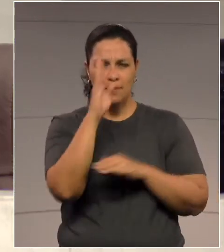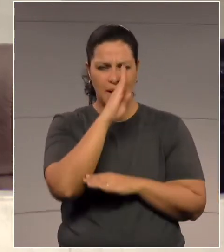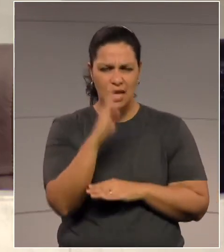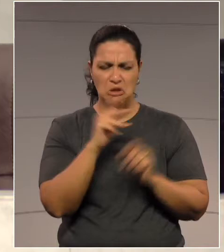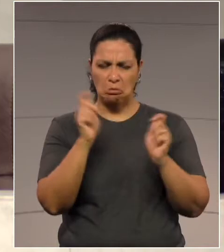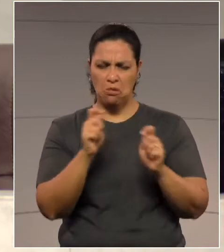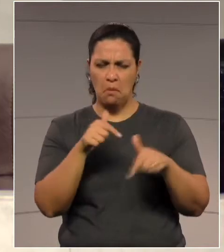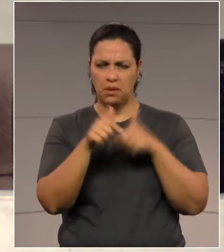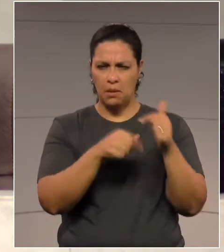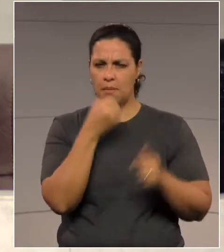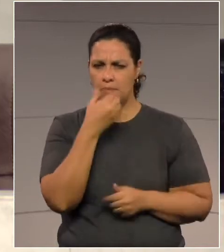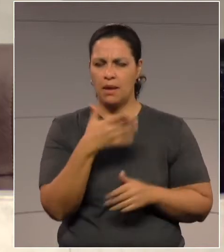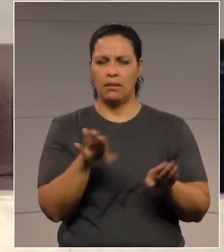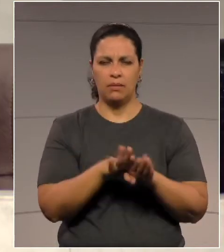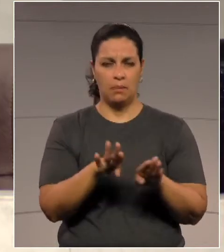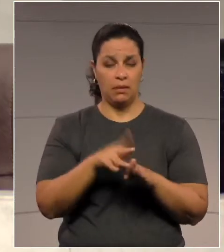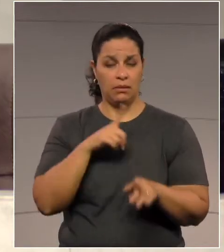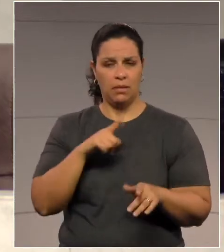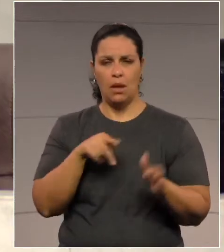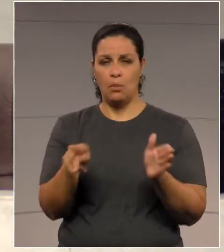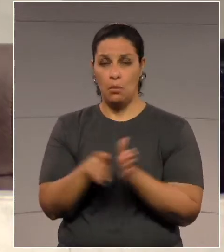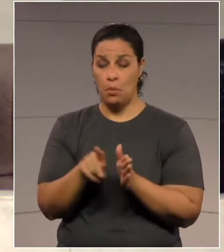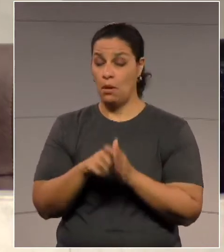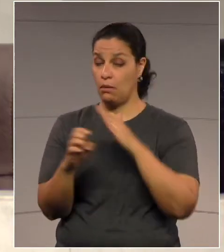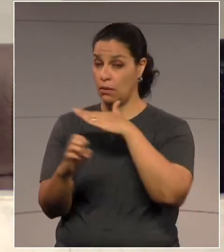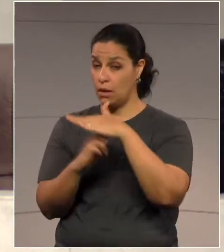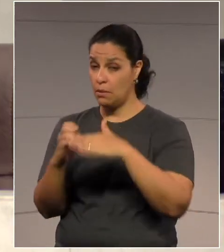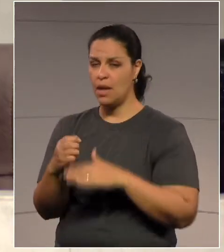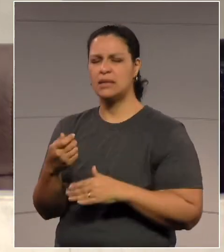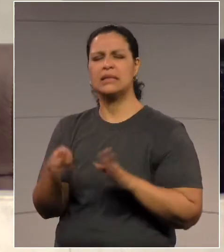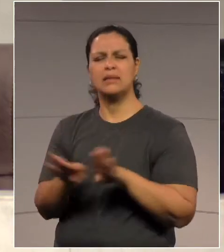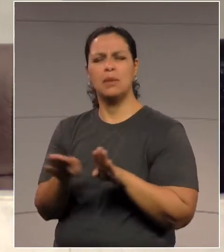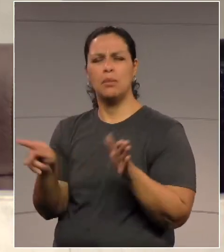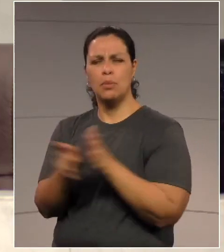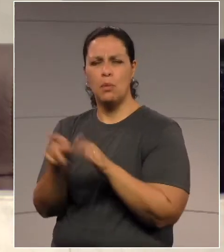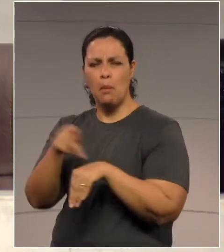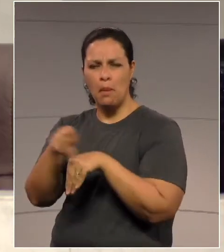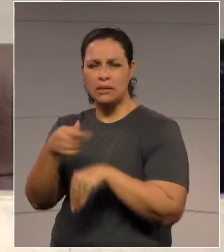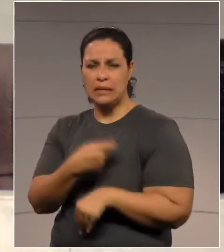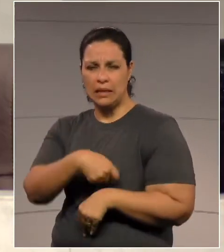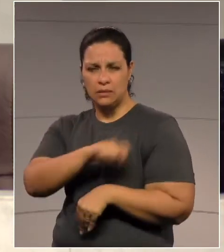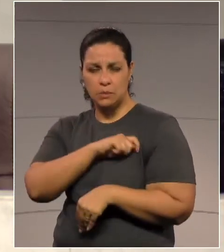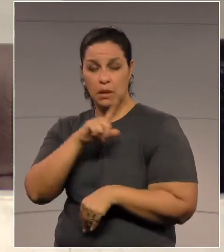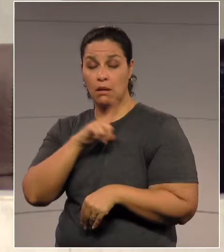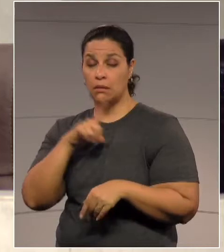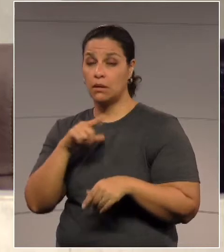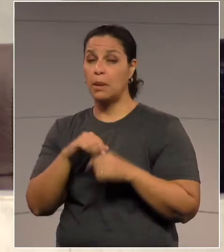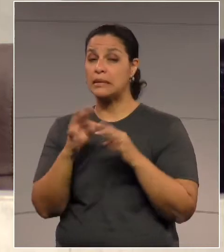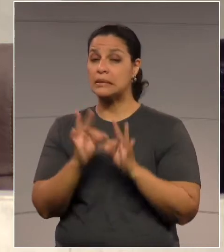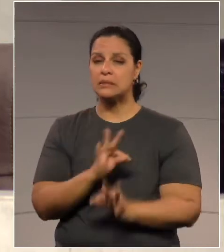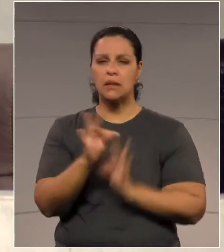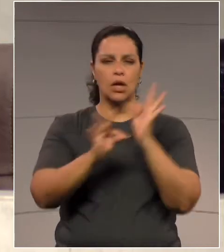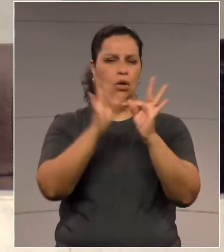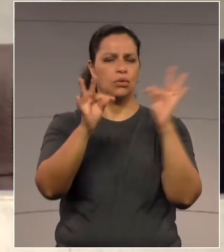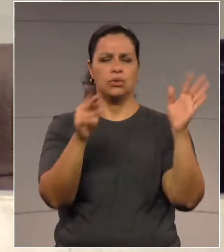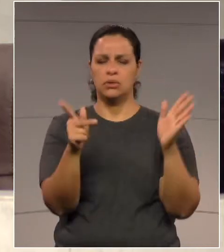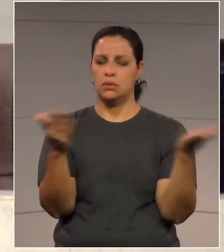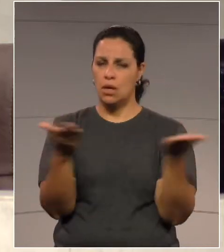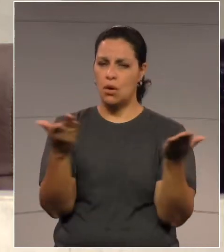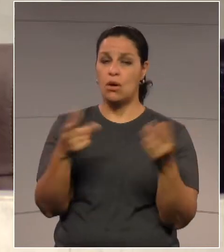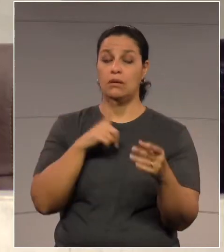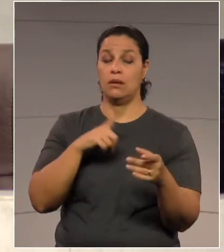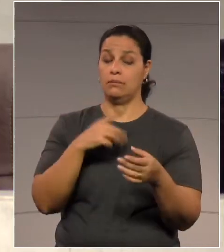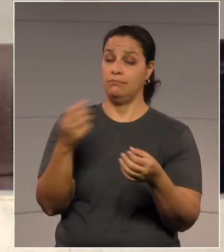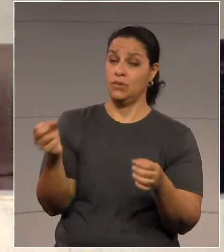grande potencial. Uma empresa espanhola também identificou, e vindo com tecnologias